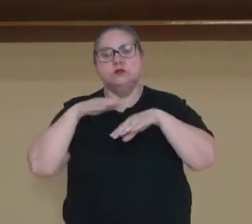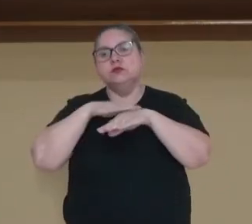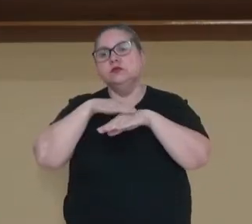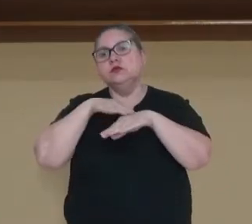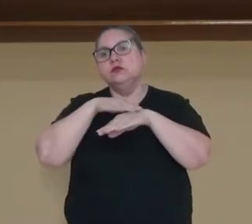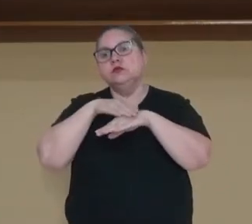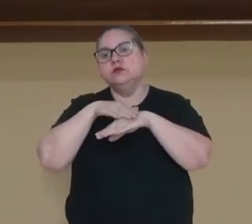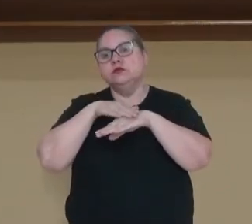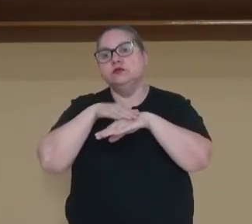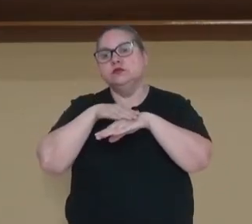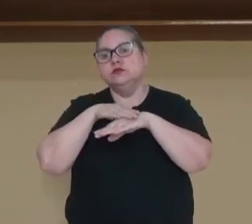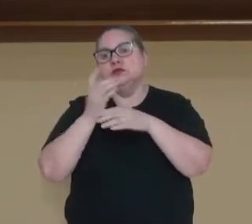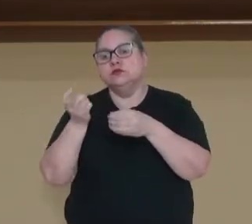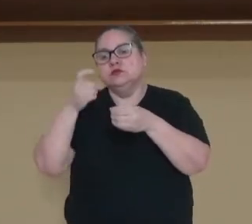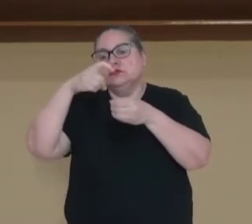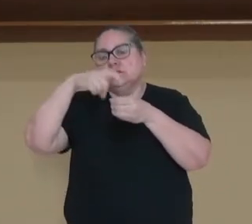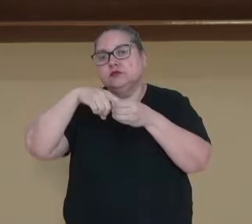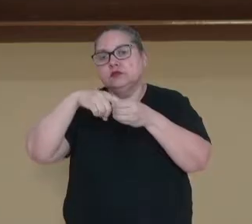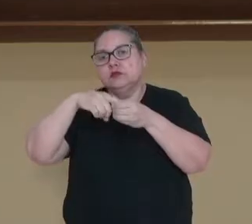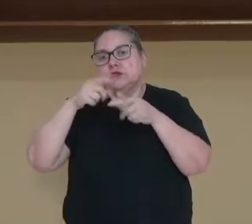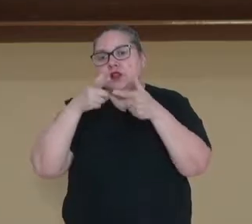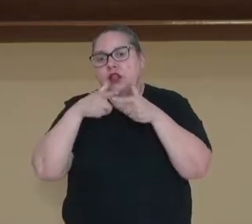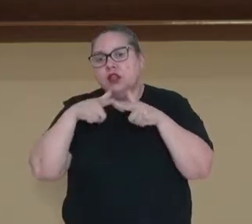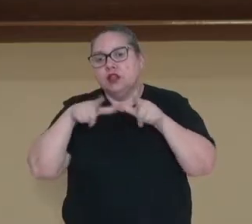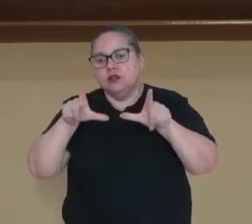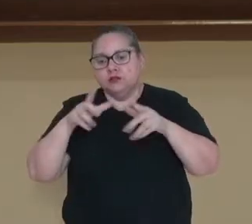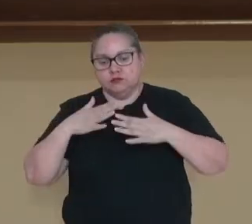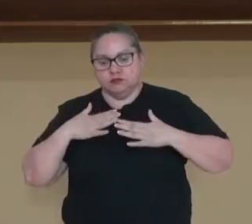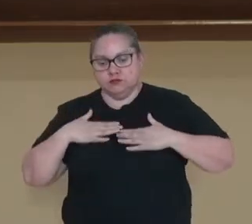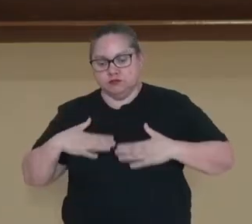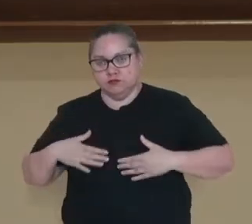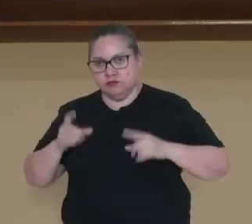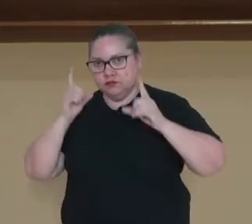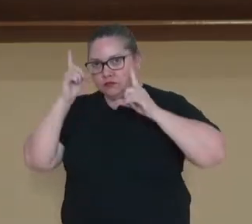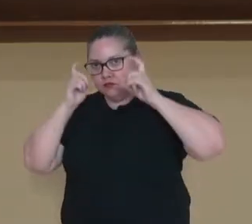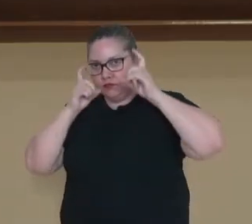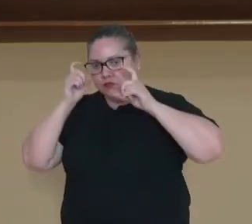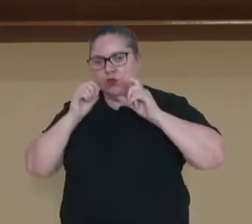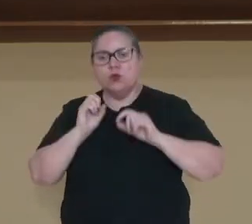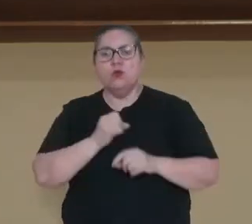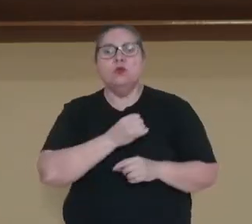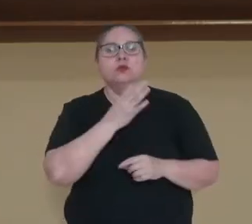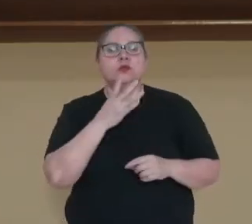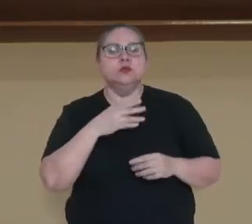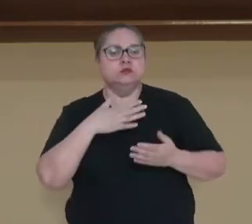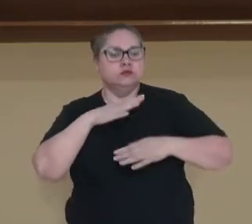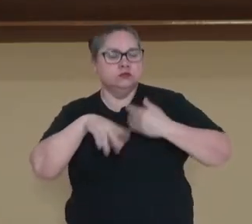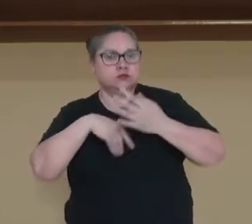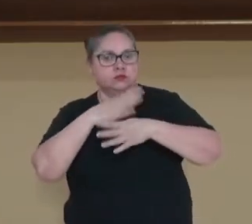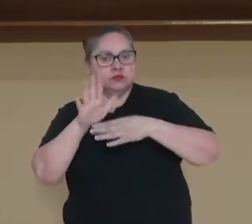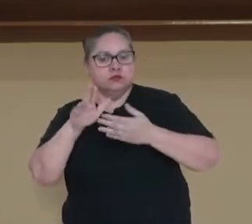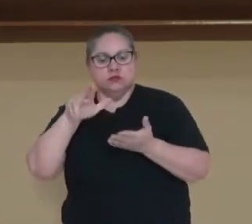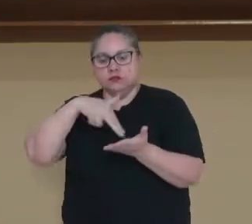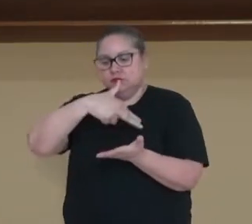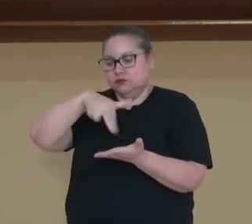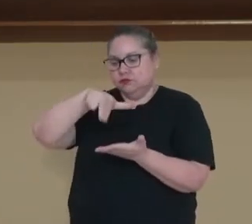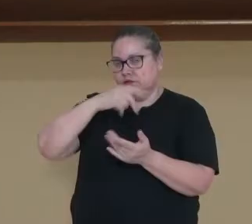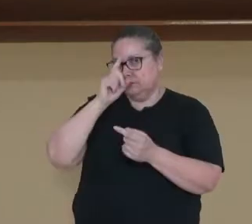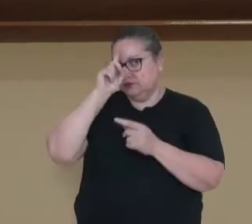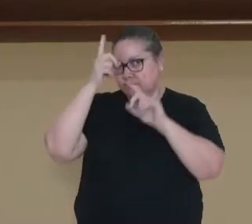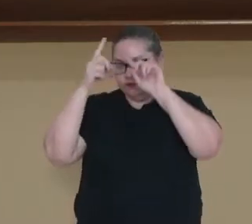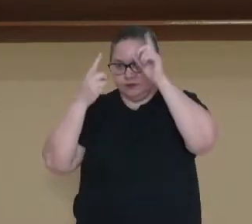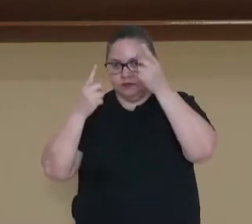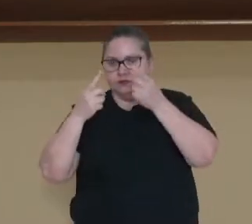sobre os elementos da linguagem corporal. Quando estamos lá desenvolvendo a nossa dança